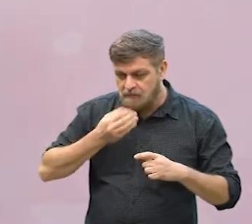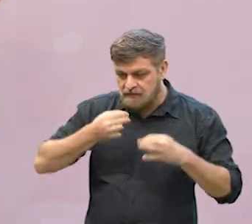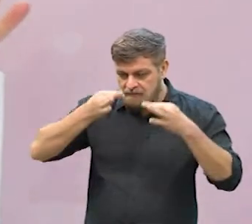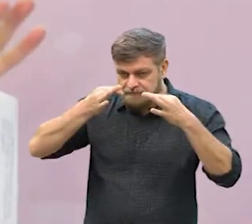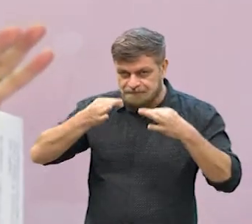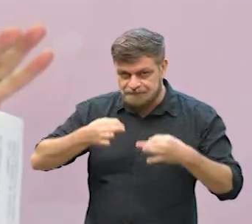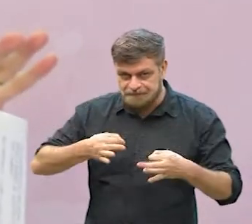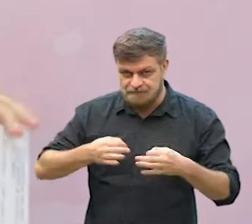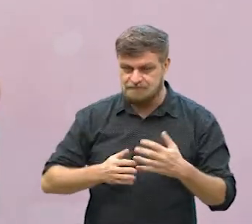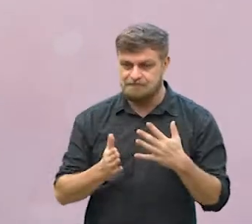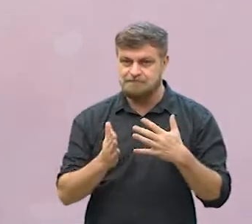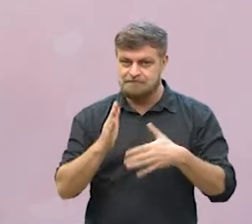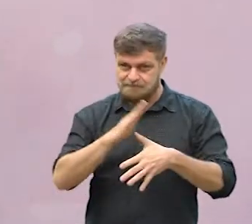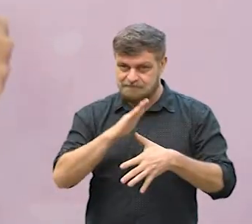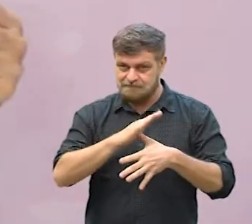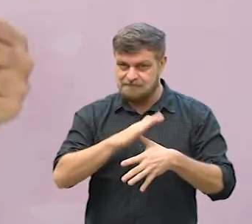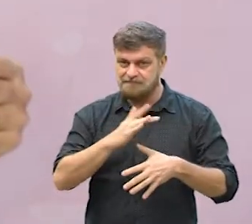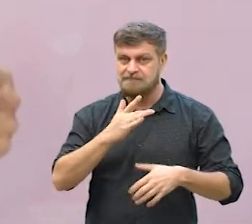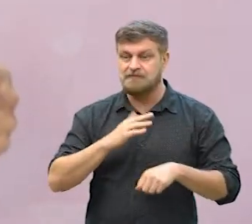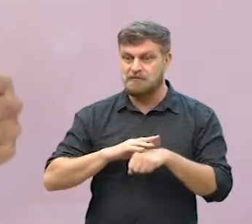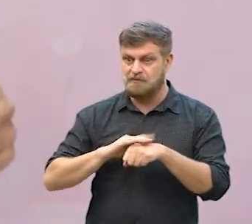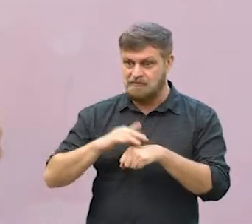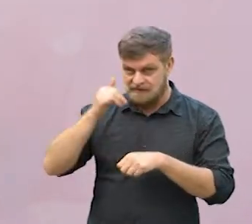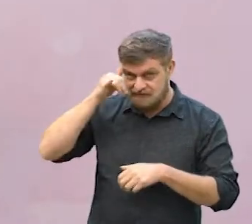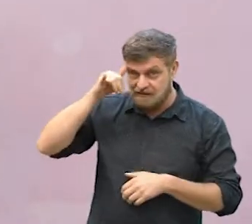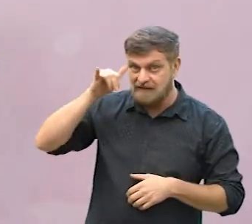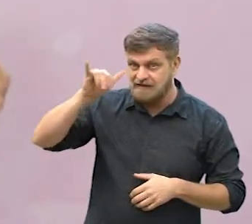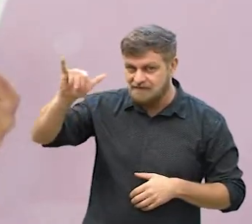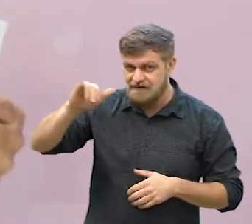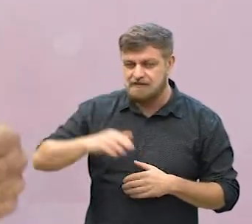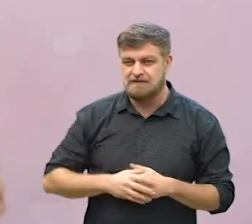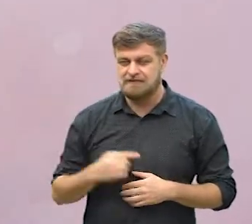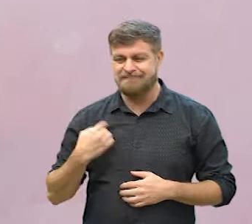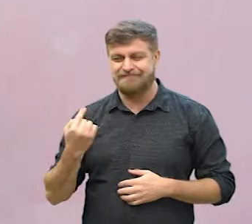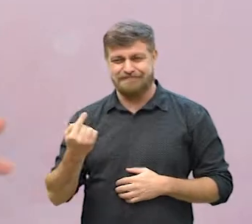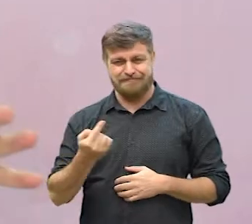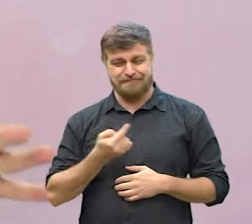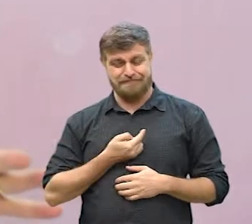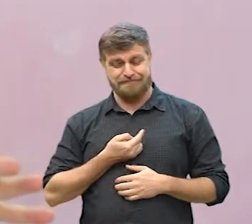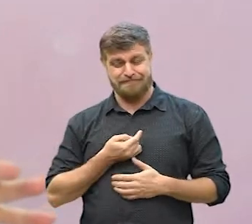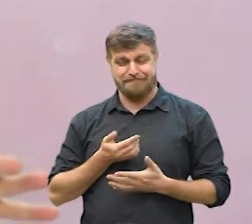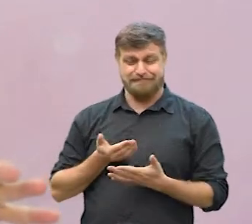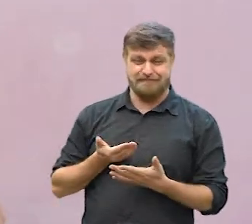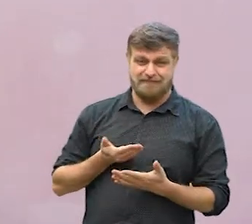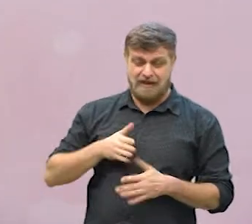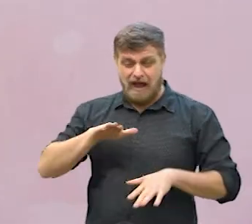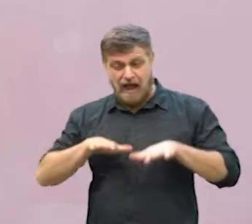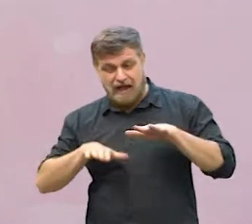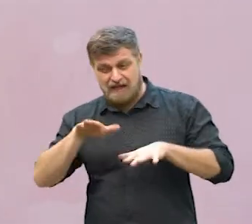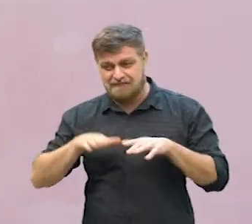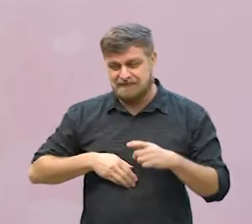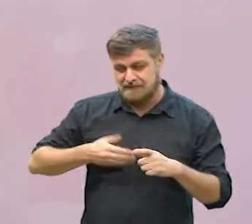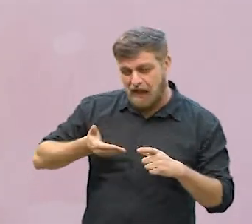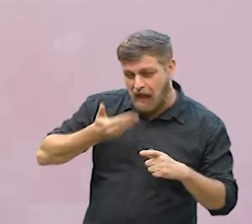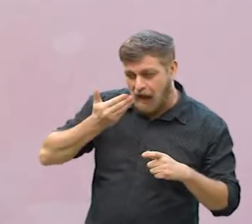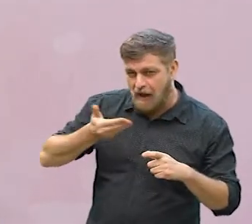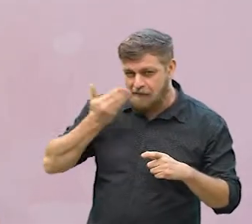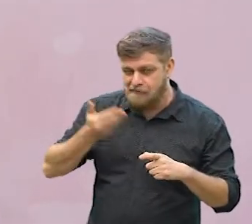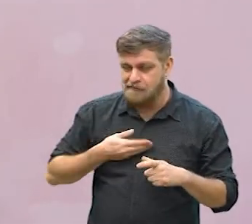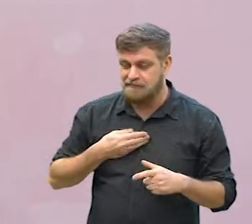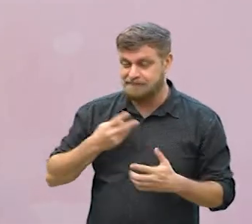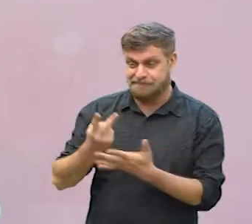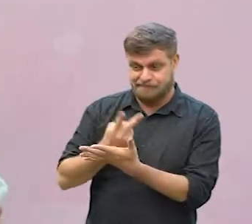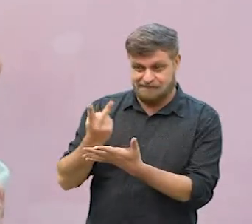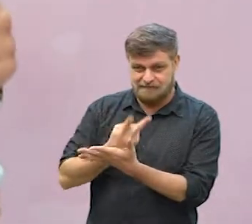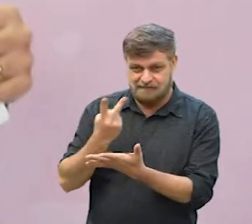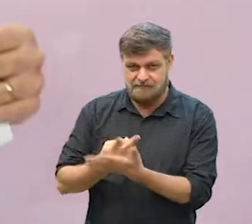série de doenças, mas mesmo assim a gente ainda não come muito bem, né? Para ajudar a